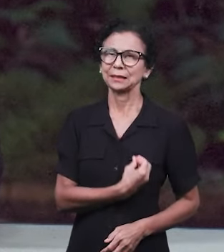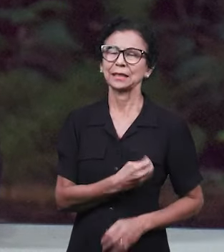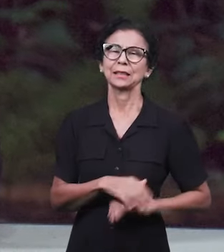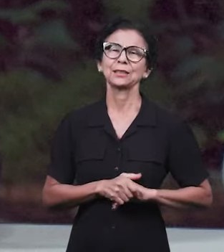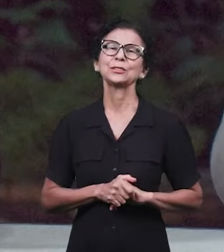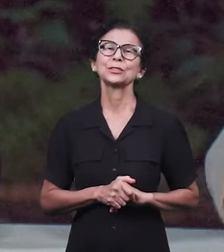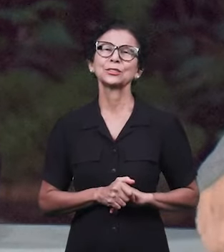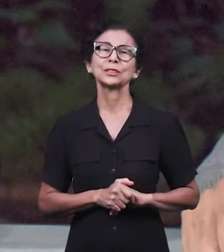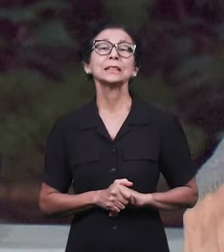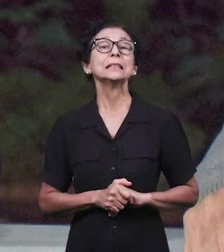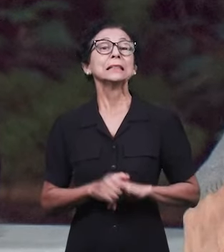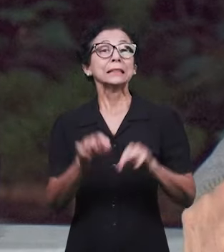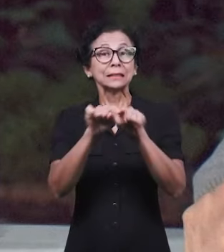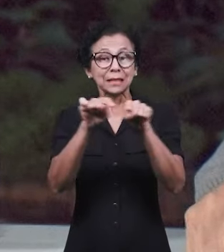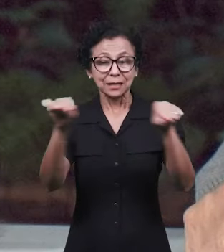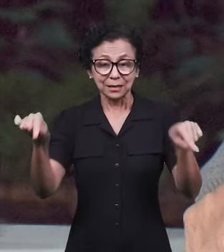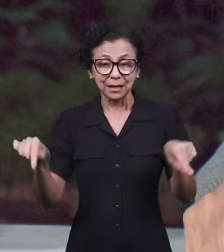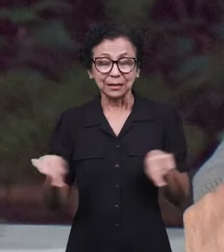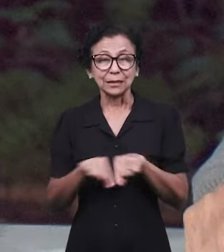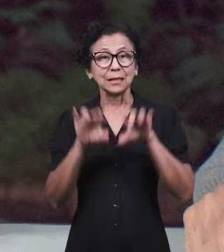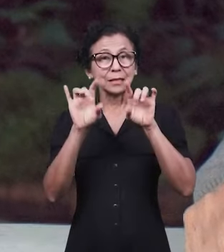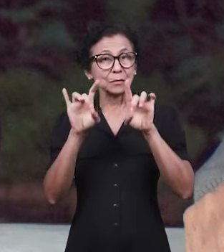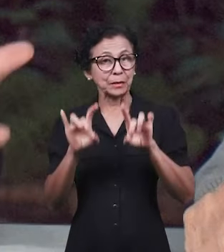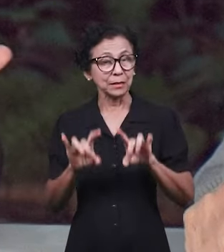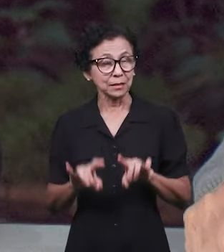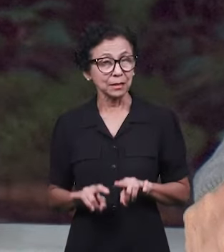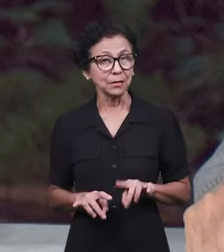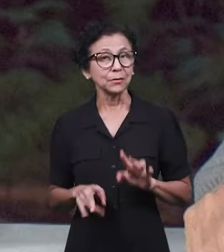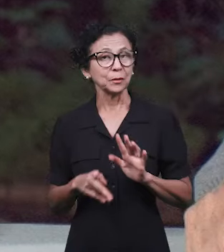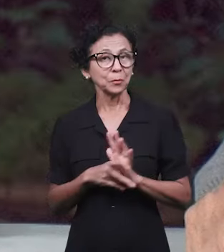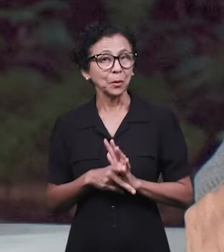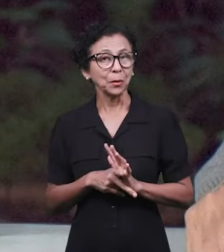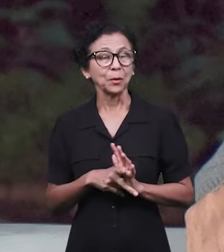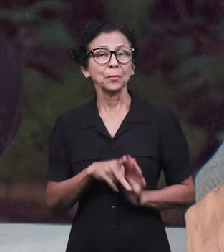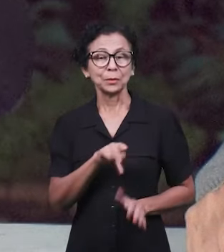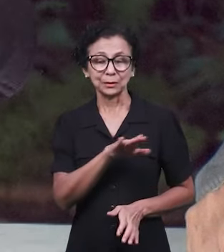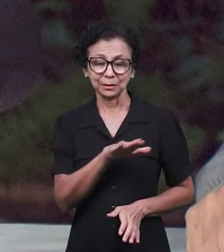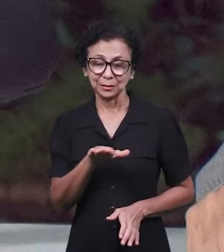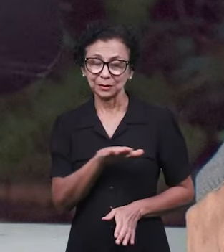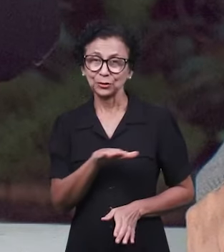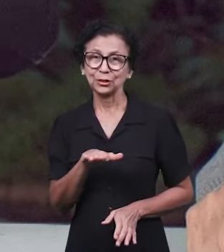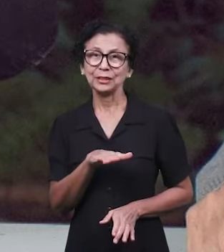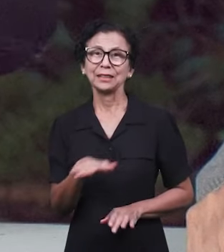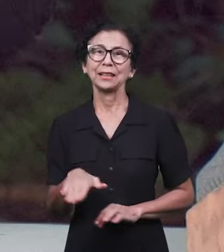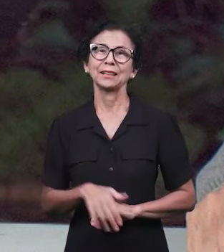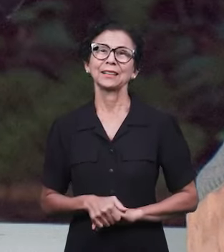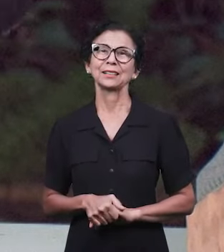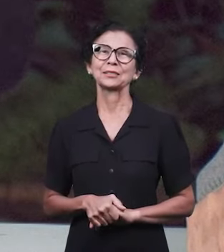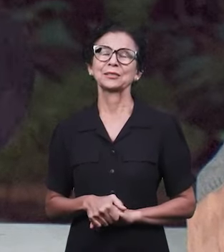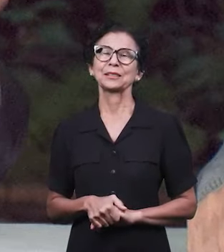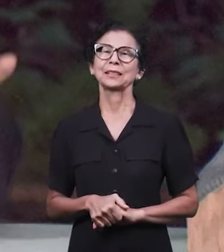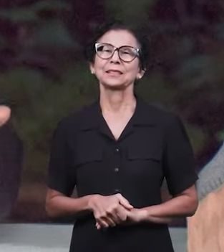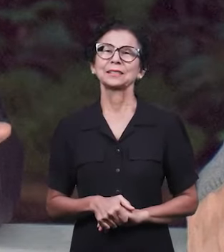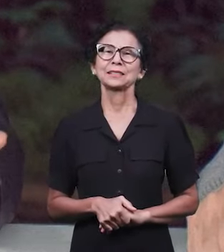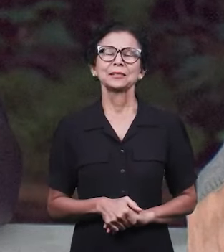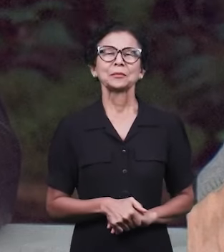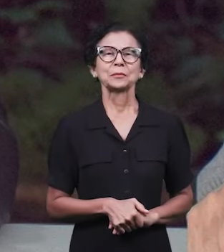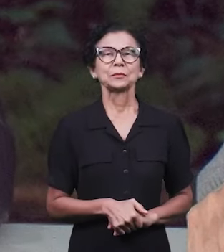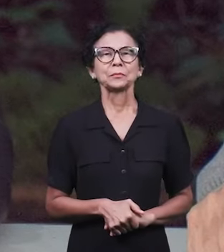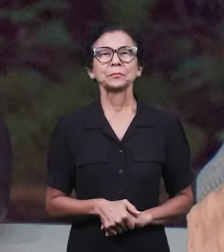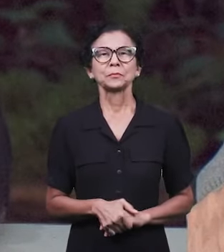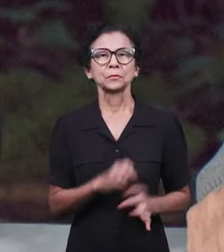temos algumas crianças que ainda não são verbais, né? não está podendo, mas existe multiforma dela